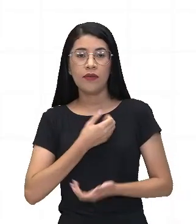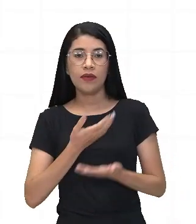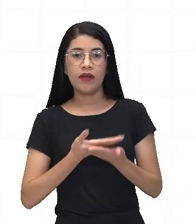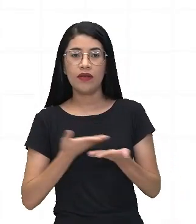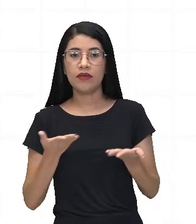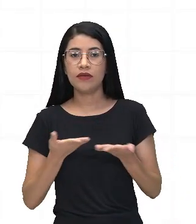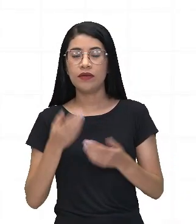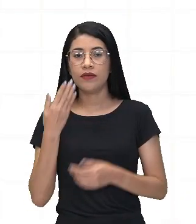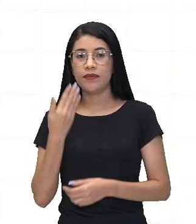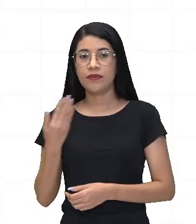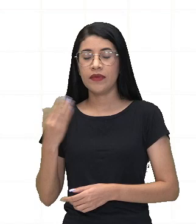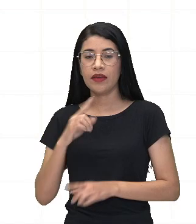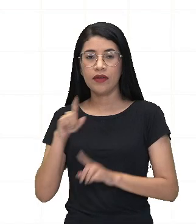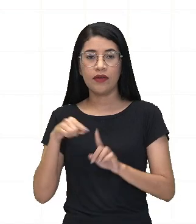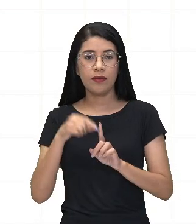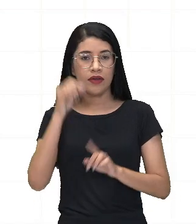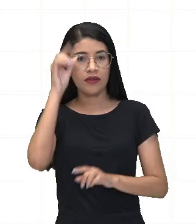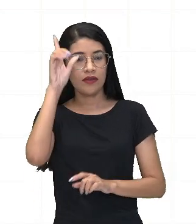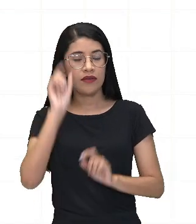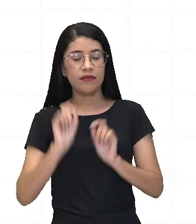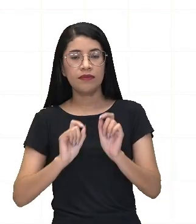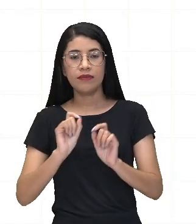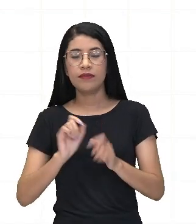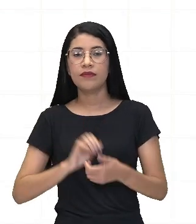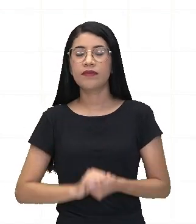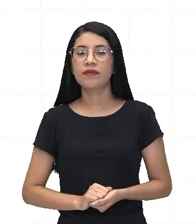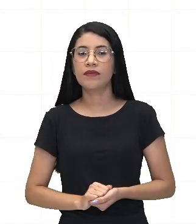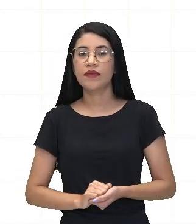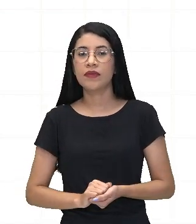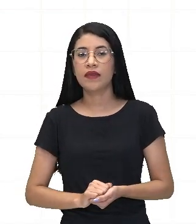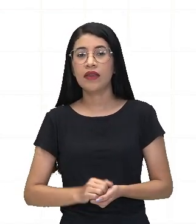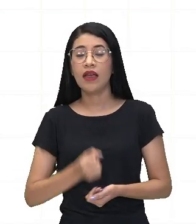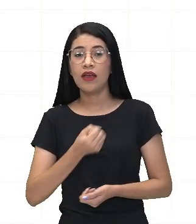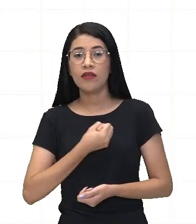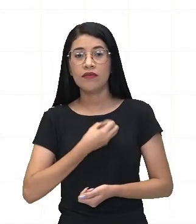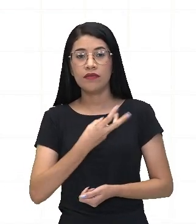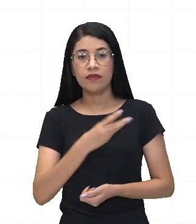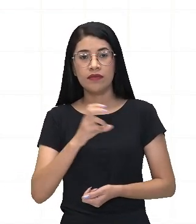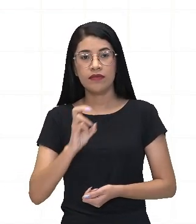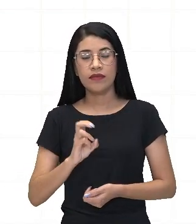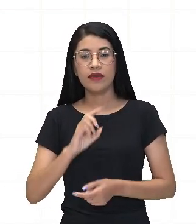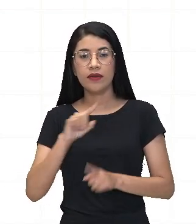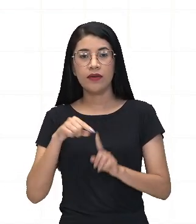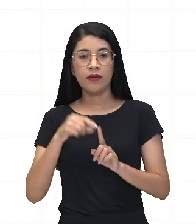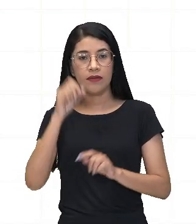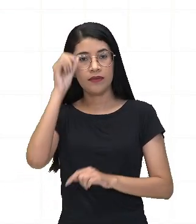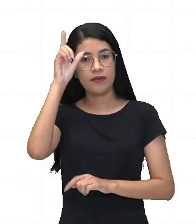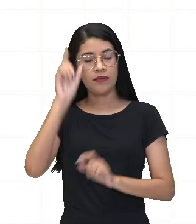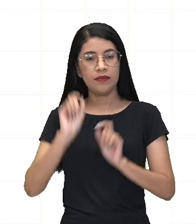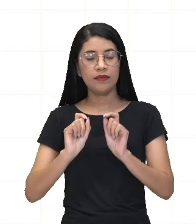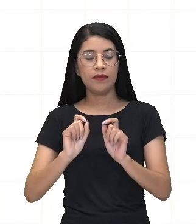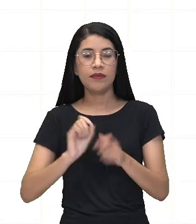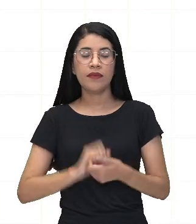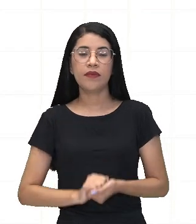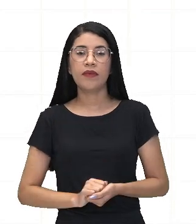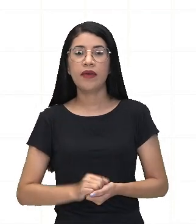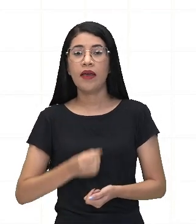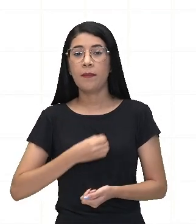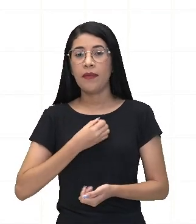nossa aula e o objeto de conhecimento. Esta é a aula de número 35, que tem como objeto de